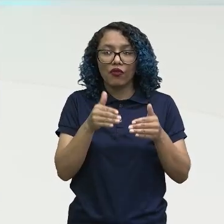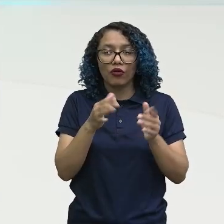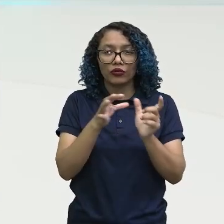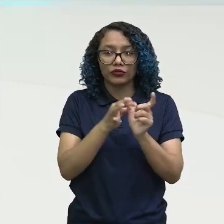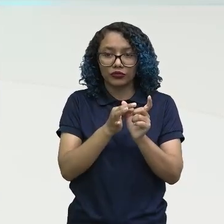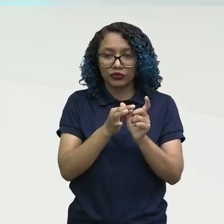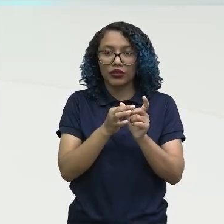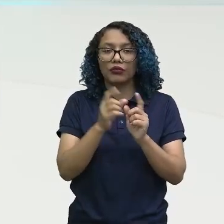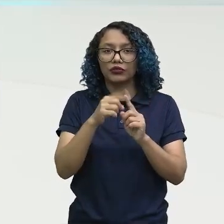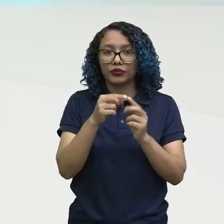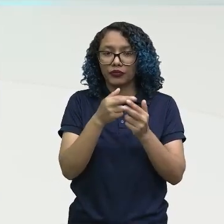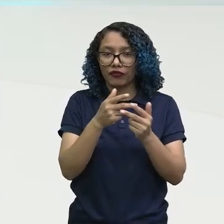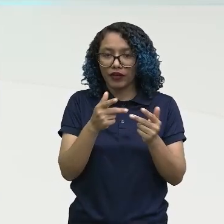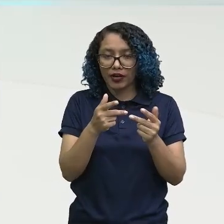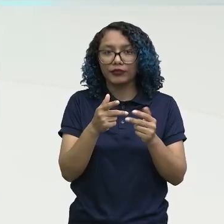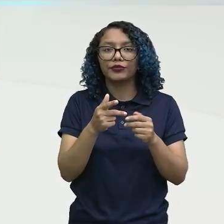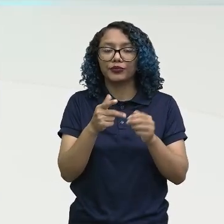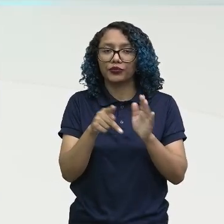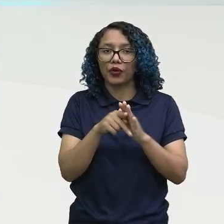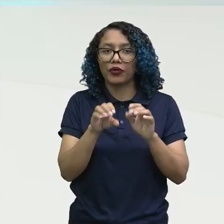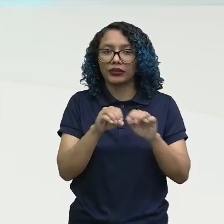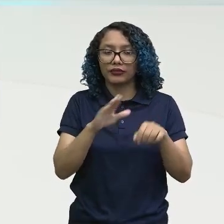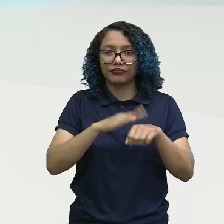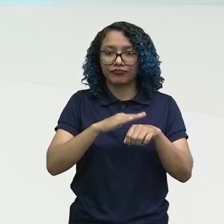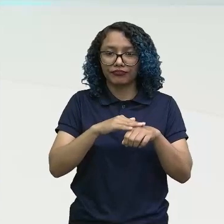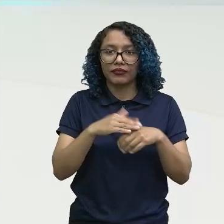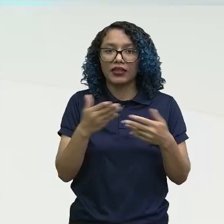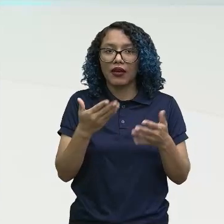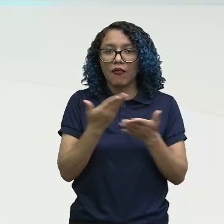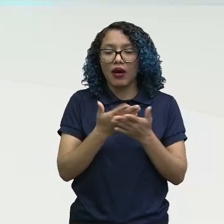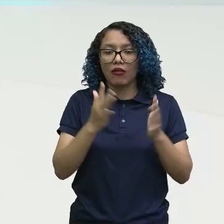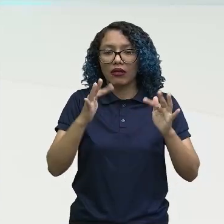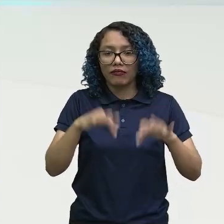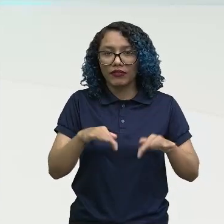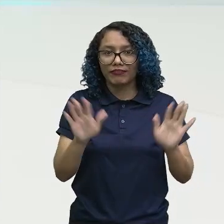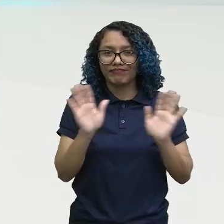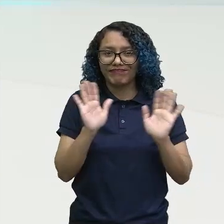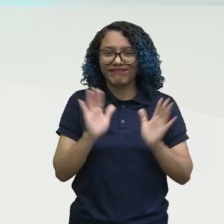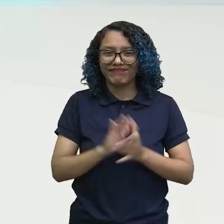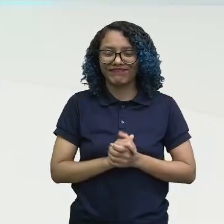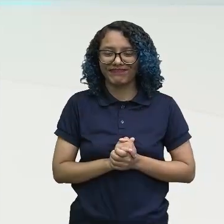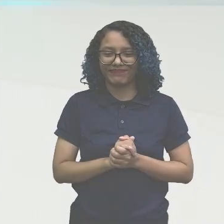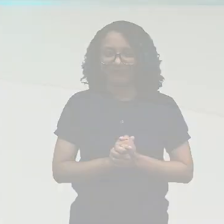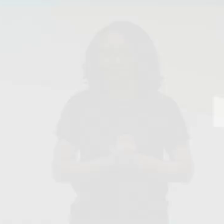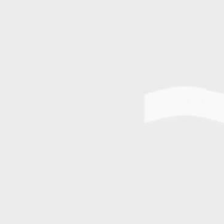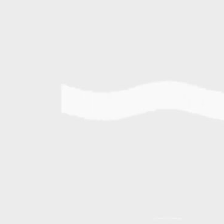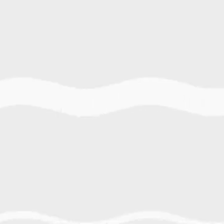conjunções coordenativas. Então, essa foi a nossa aula e até uma próxima.